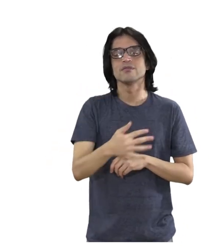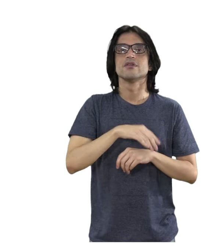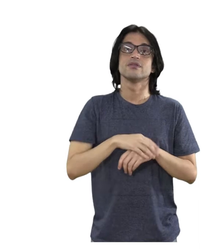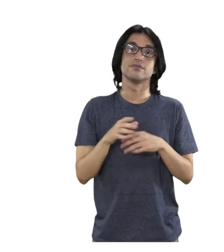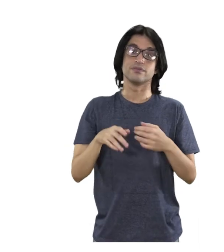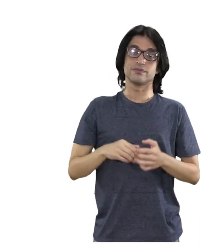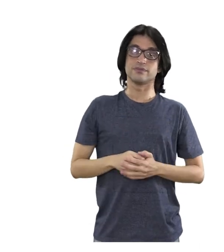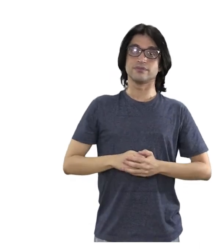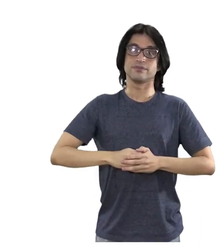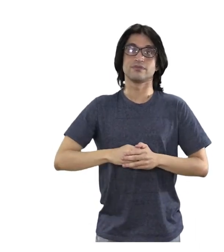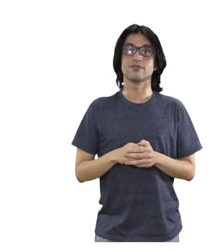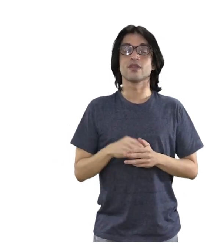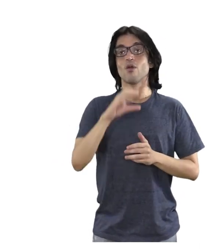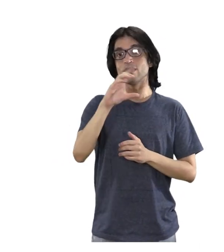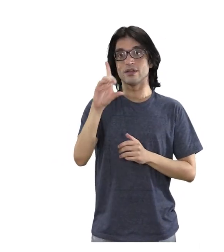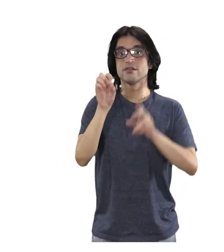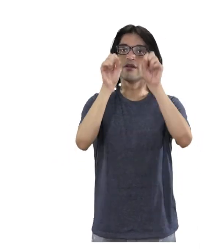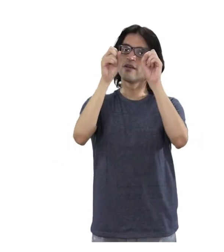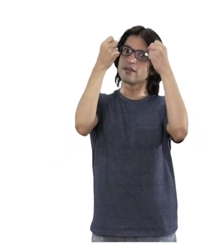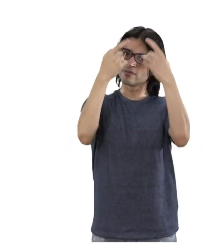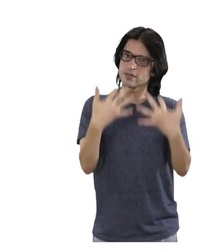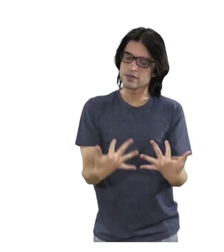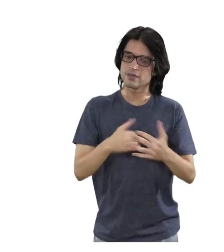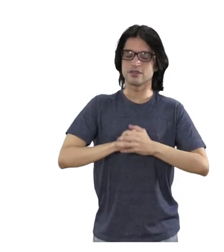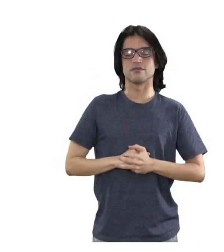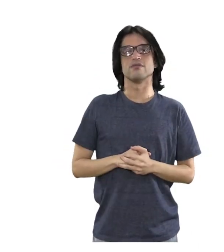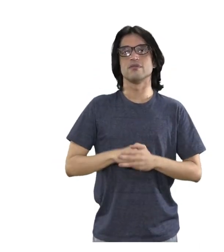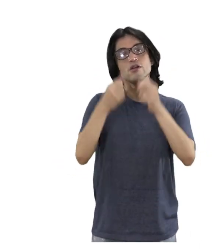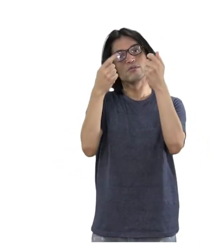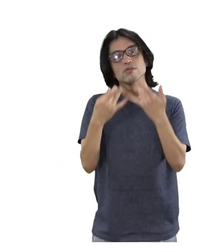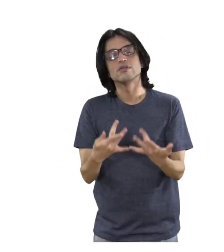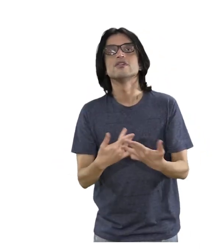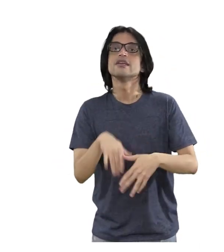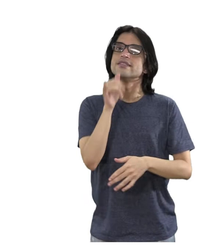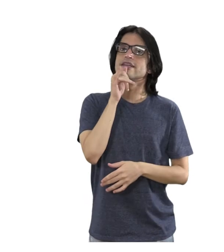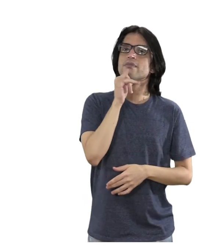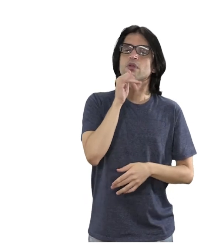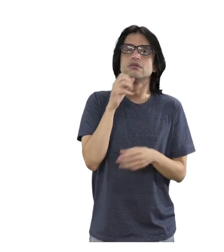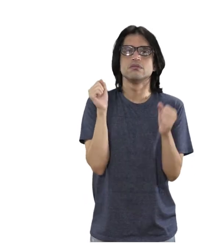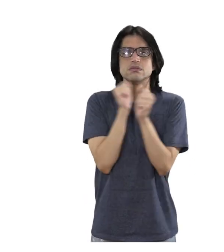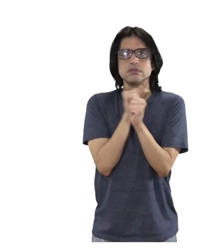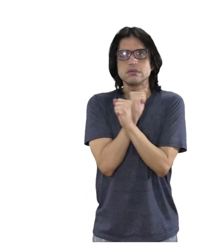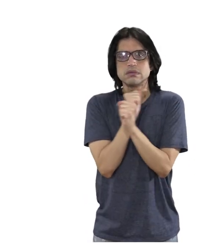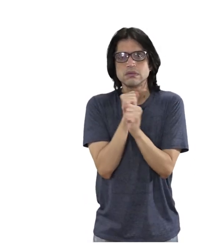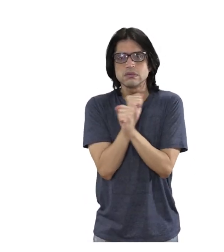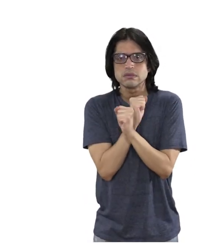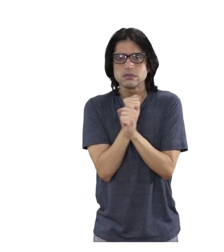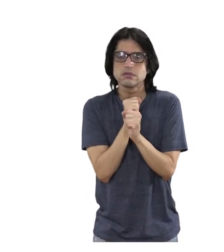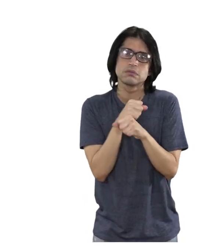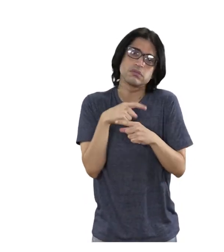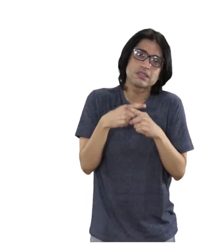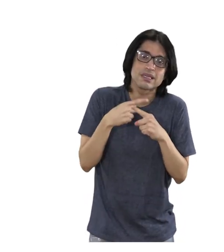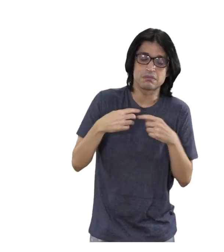Explicativas, como o próprio nome já diz, ela vai explicar. Exemplo, senti frio porque estava sem